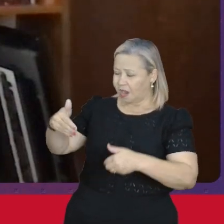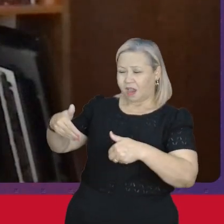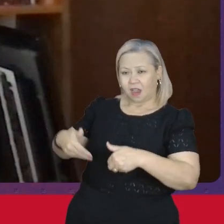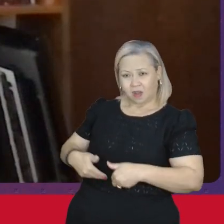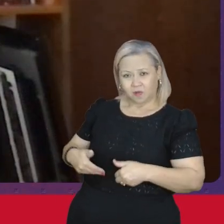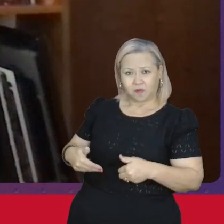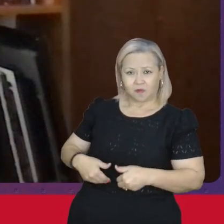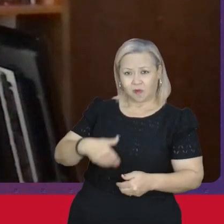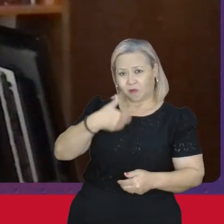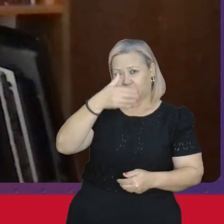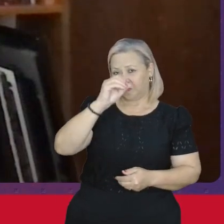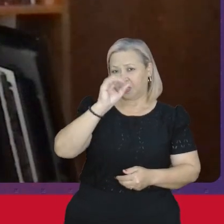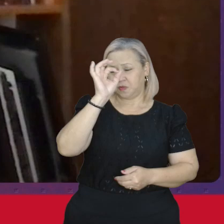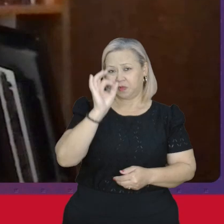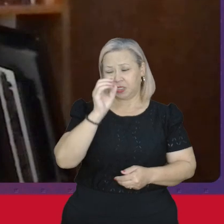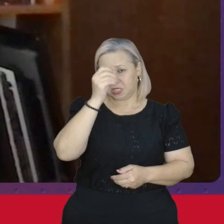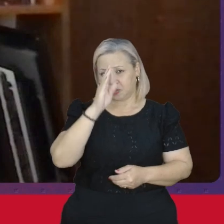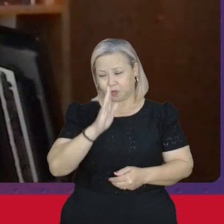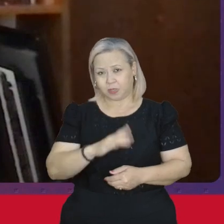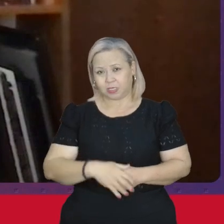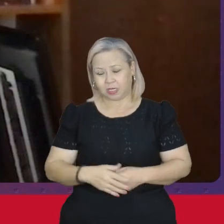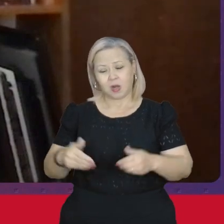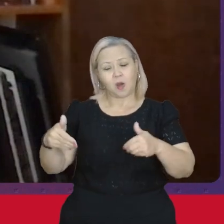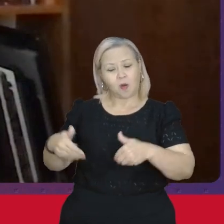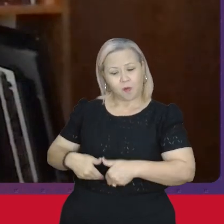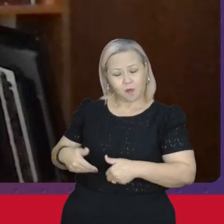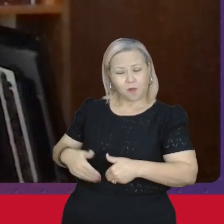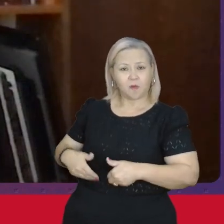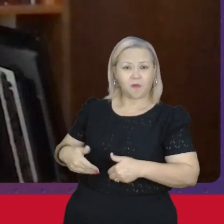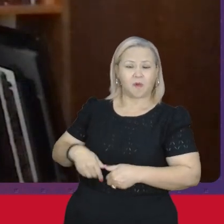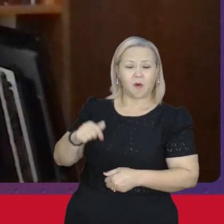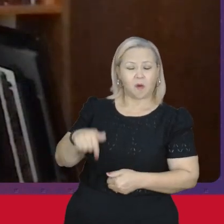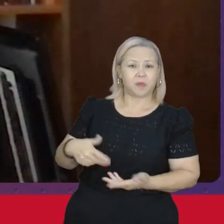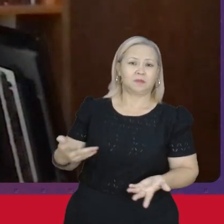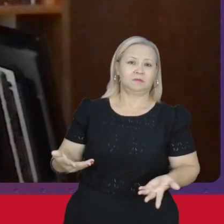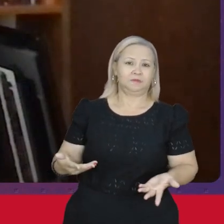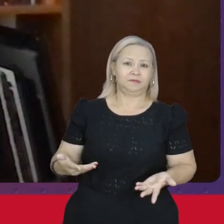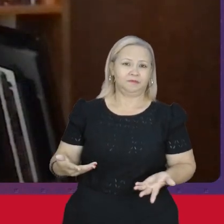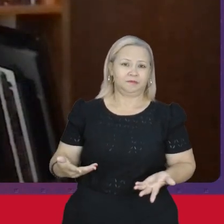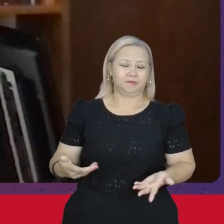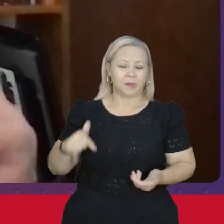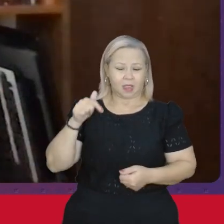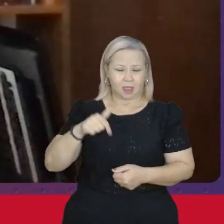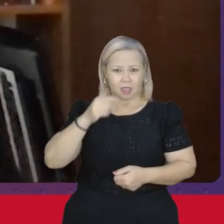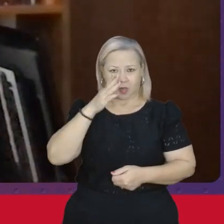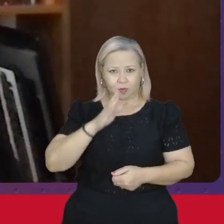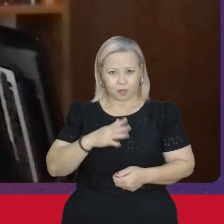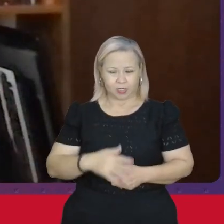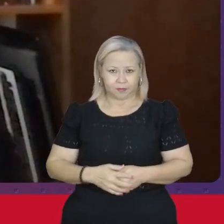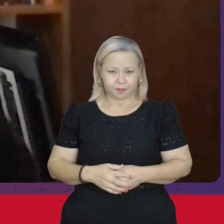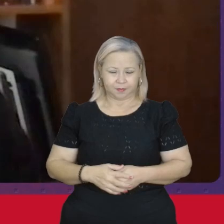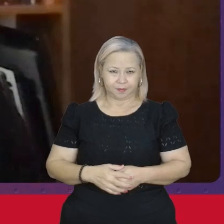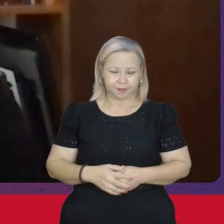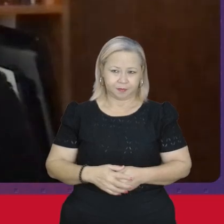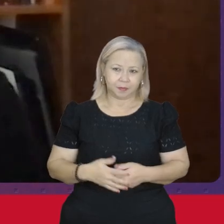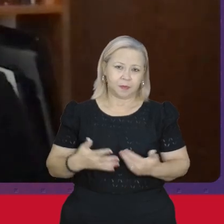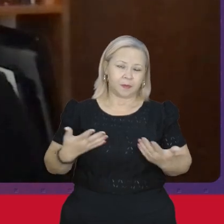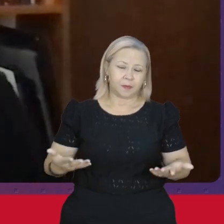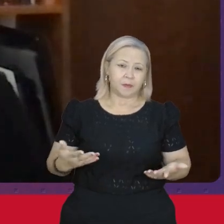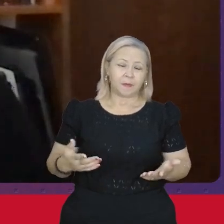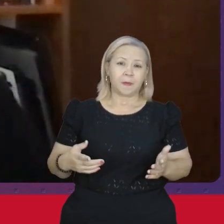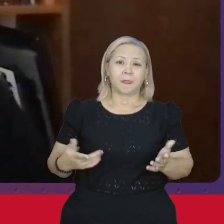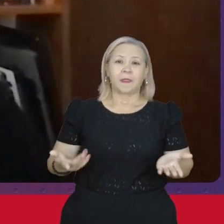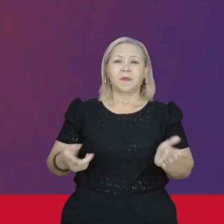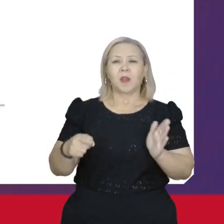quase 10% dos brasileiros passavam fome quando o presidente Lula assumiu, né? Em menos de